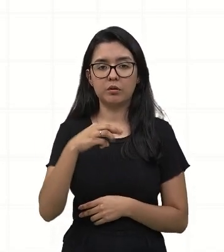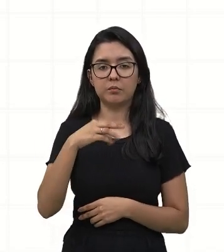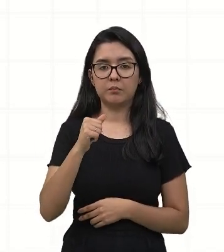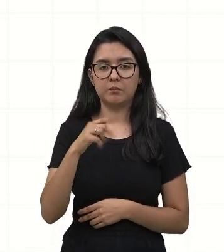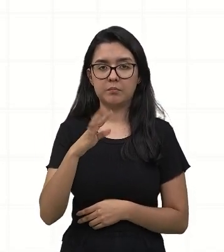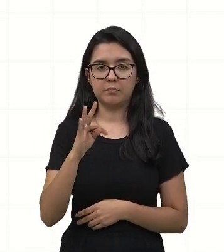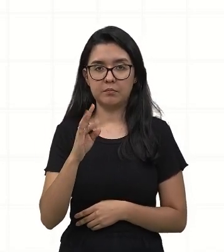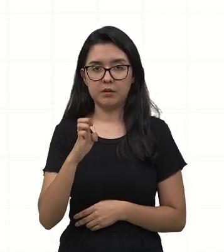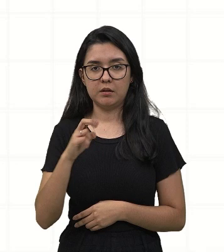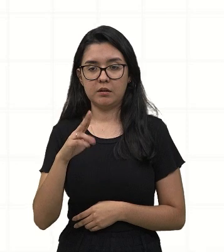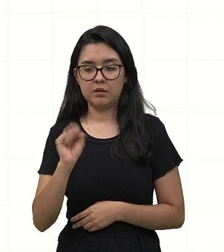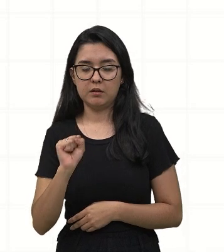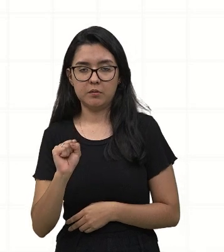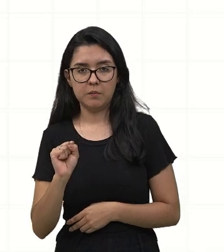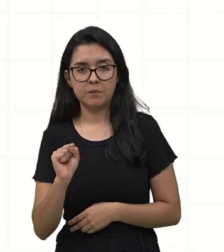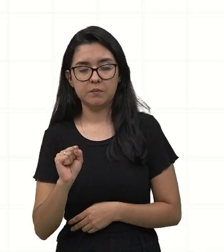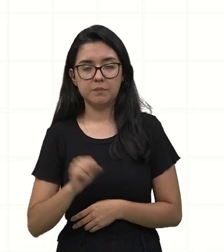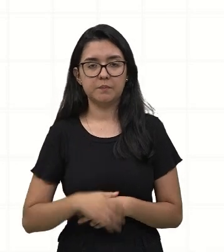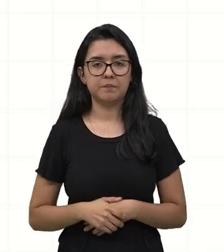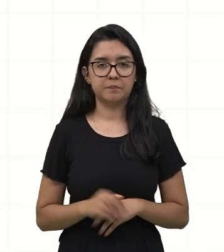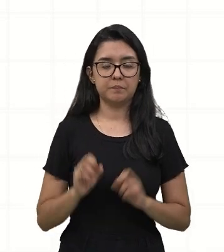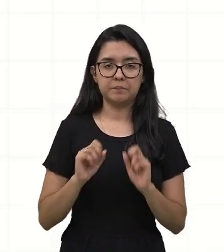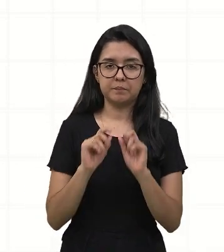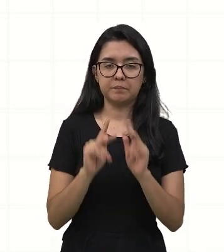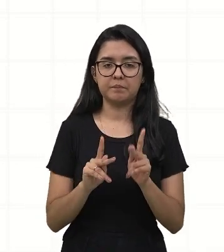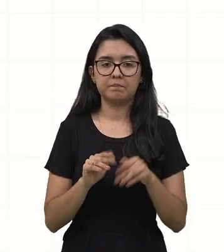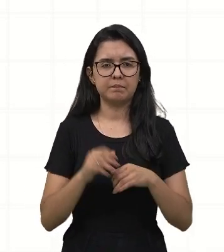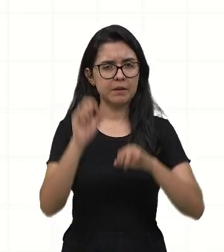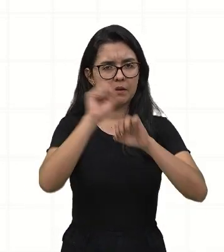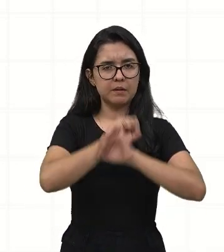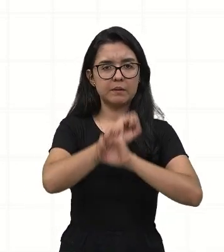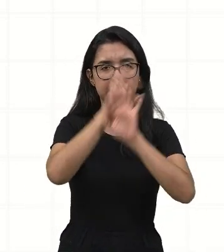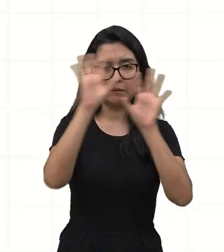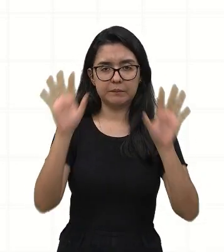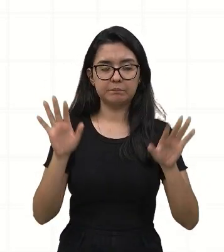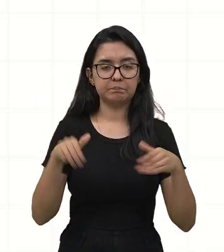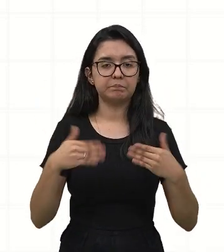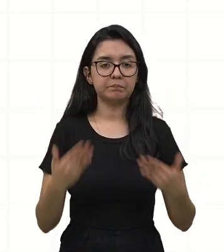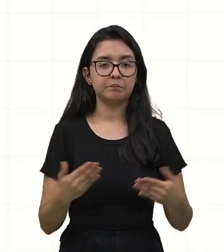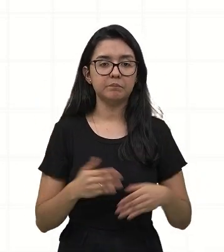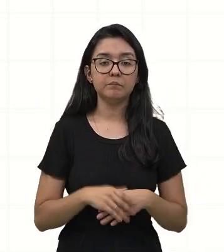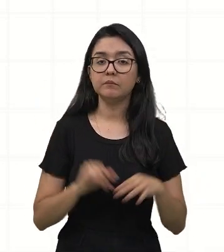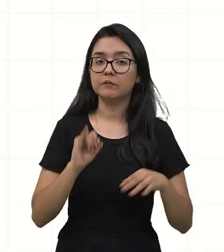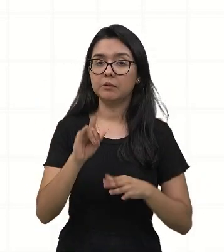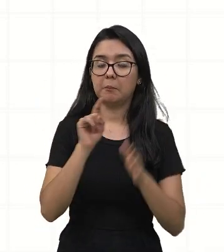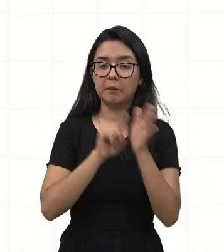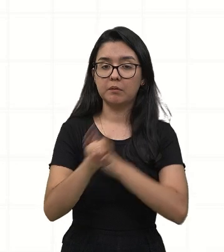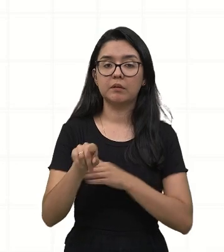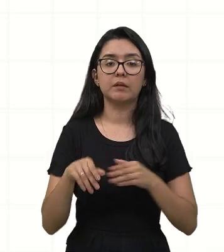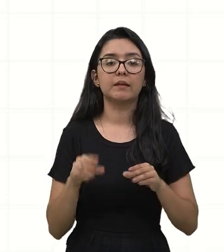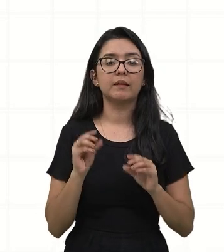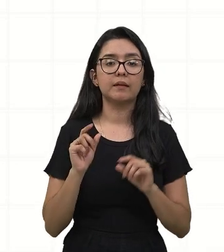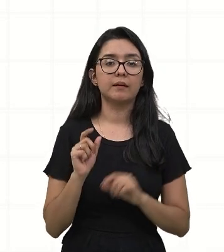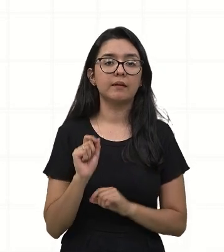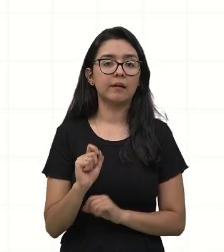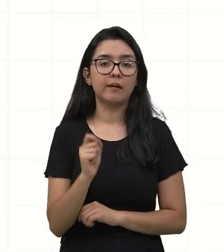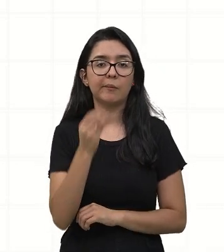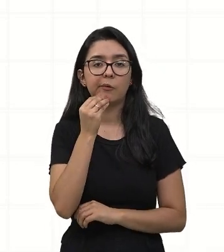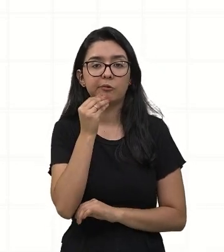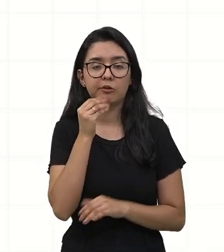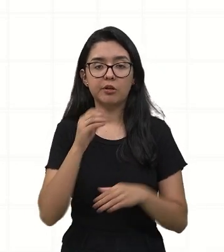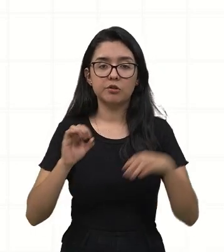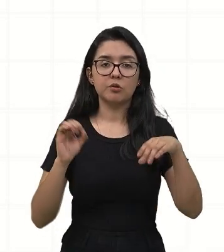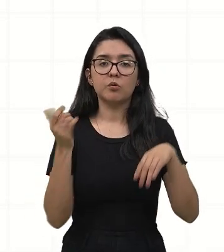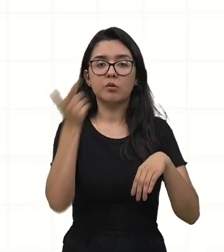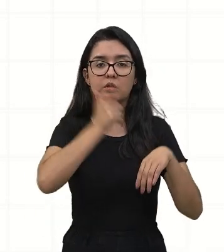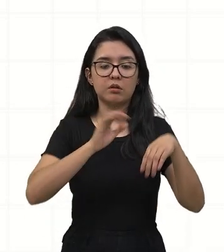o Mateus tem para fazer o gol. Tudo bem? Tá claro aí? Então, se perguntar quem tem mais chance de fazer o gol,